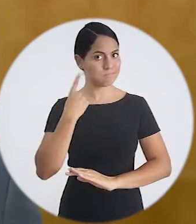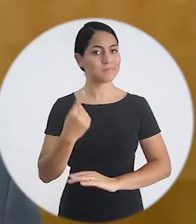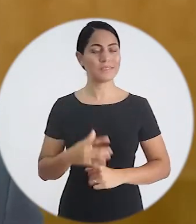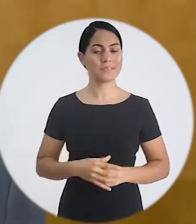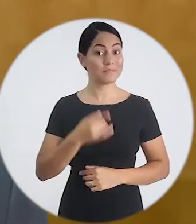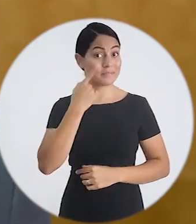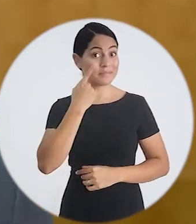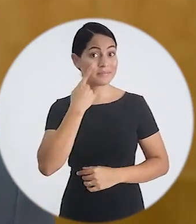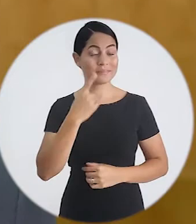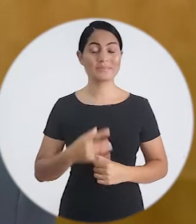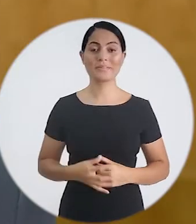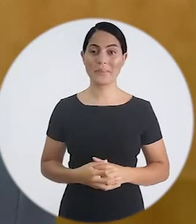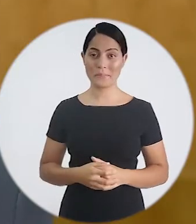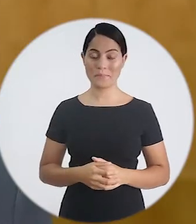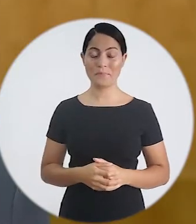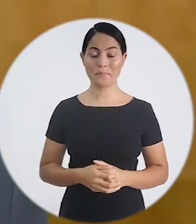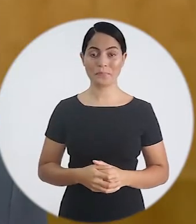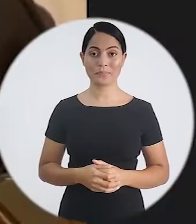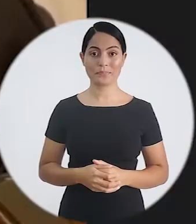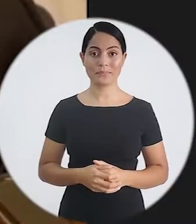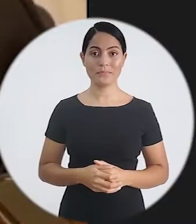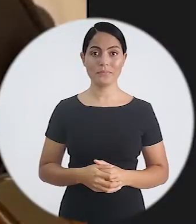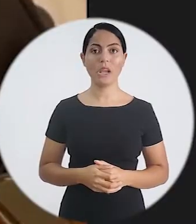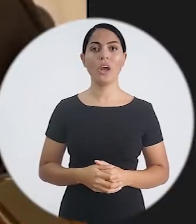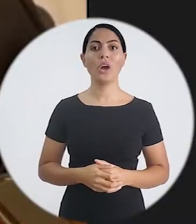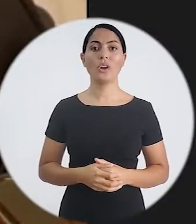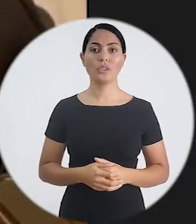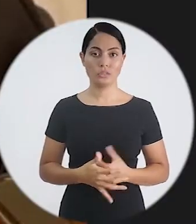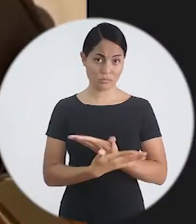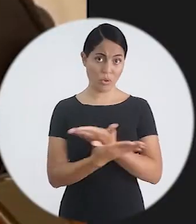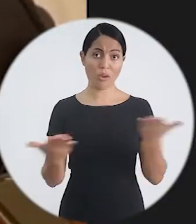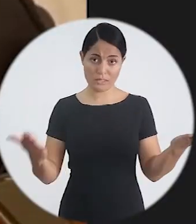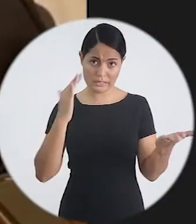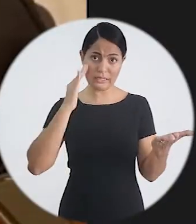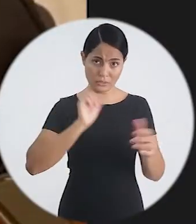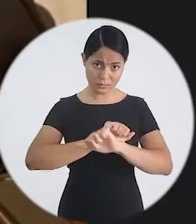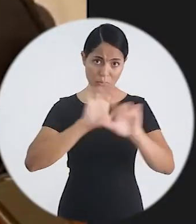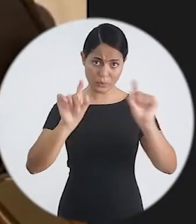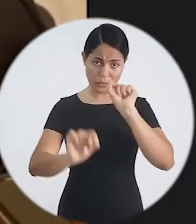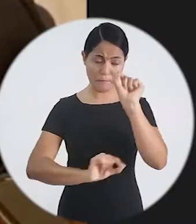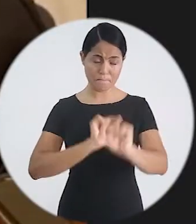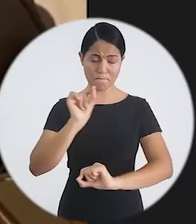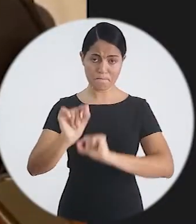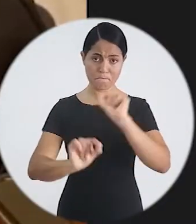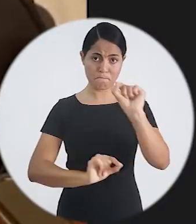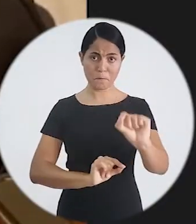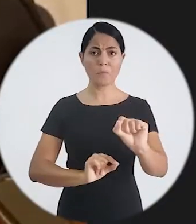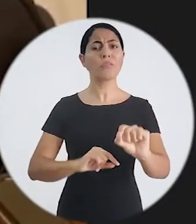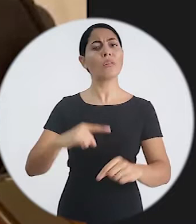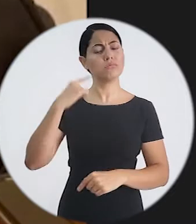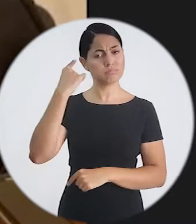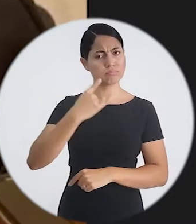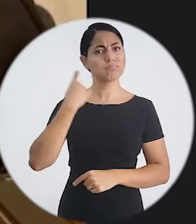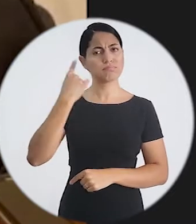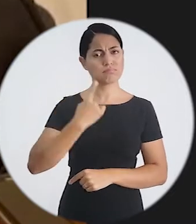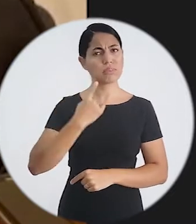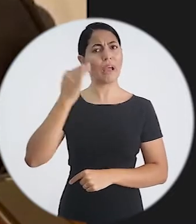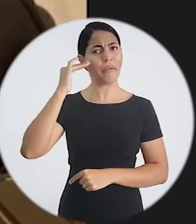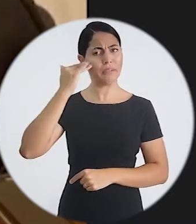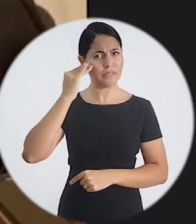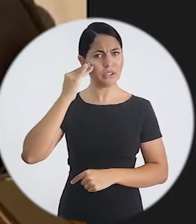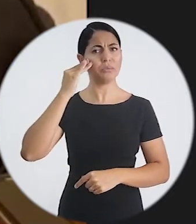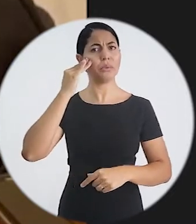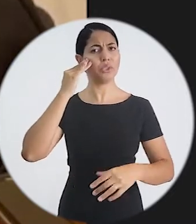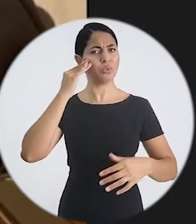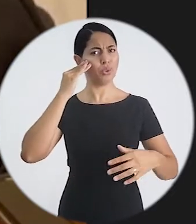descontos exclusivos. Veja. Nós entendemos que um advogado deve